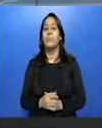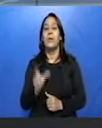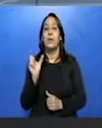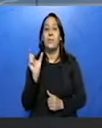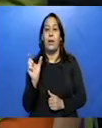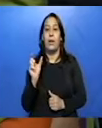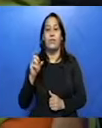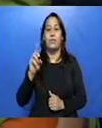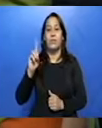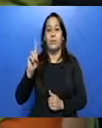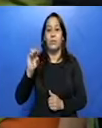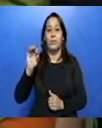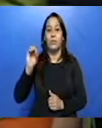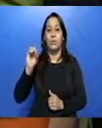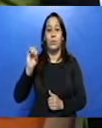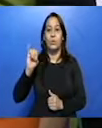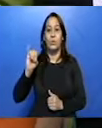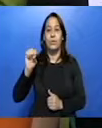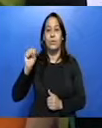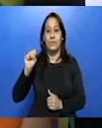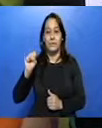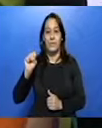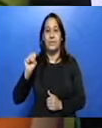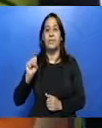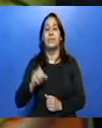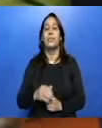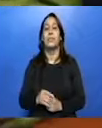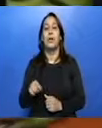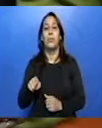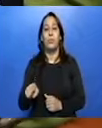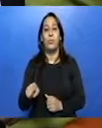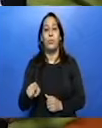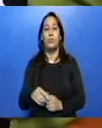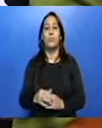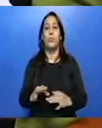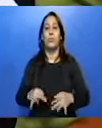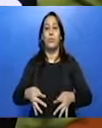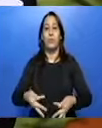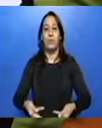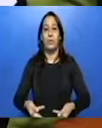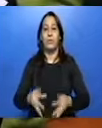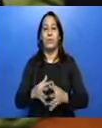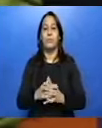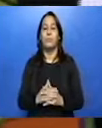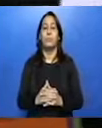Dois. Não esquece do i e o ponto.